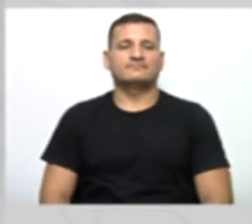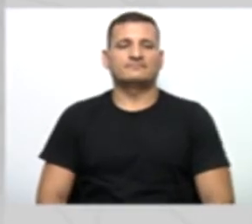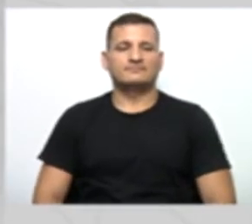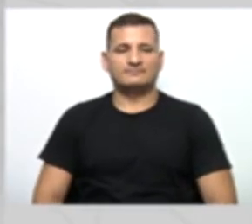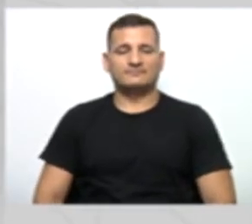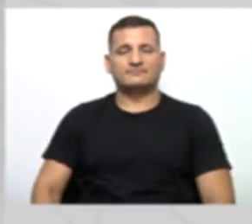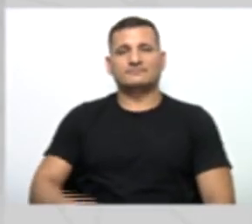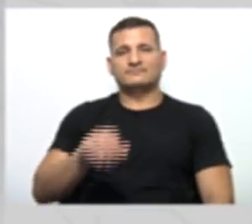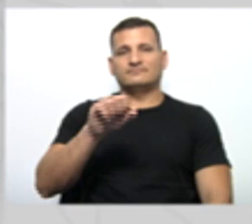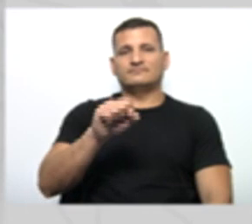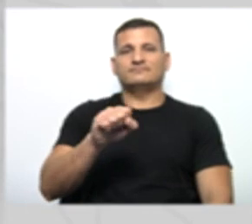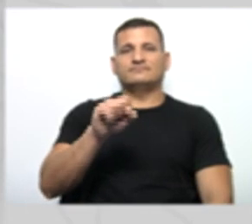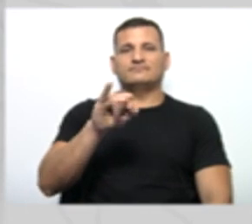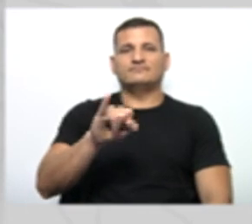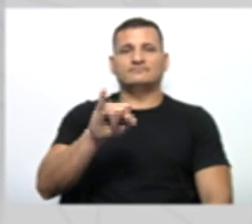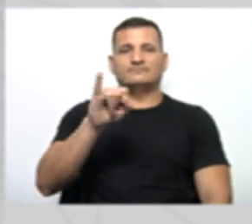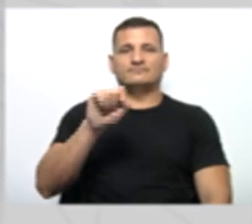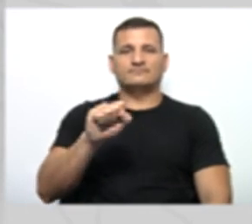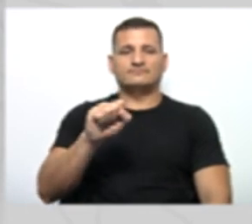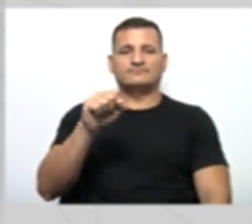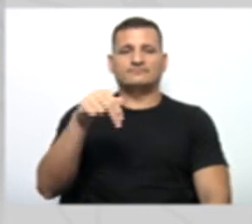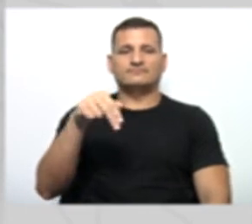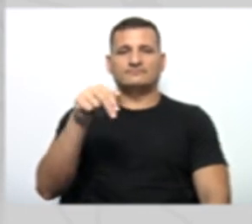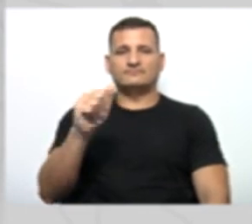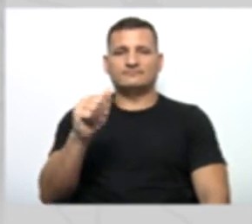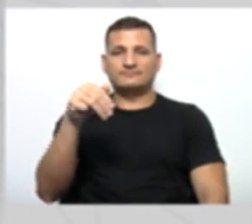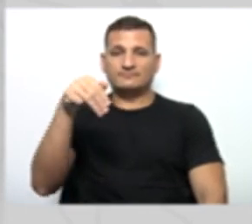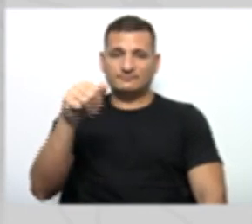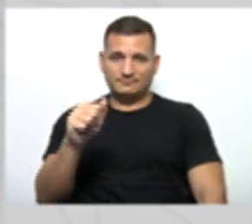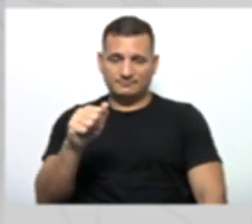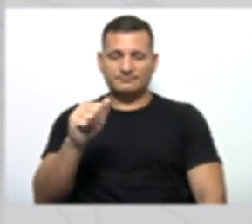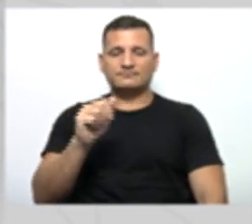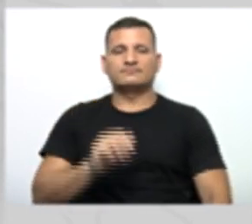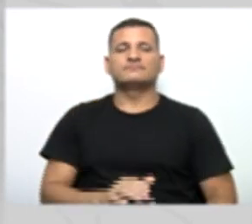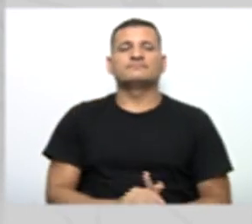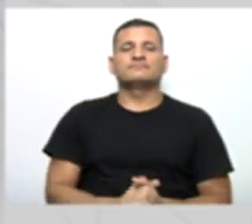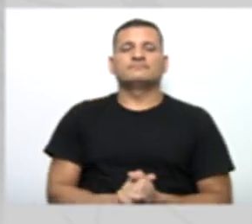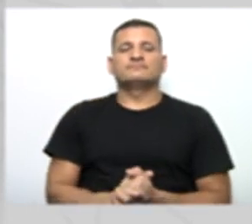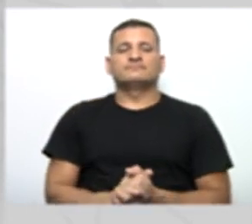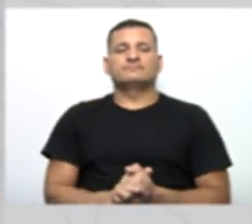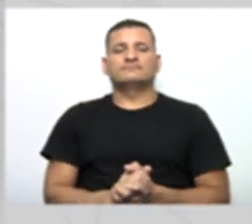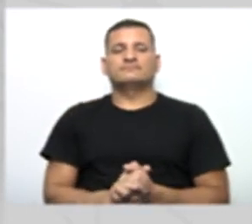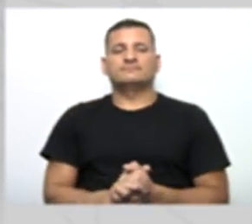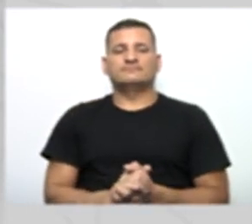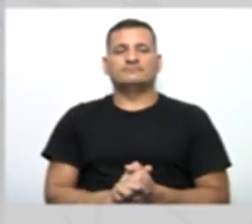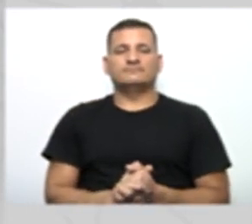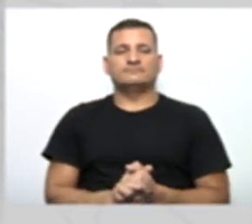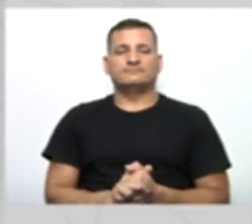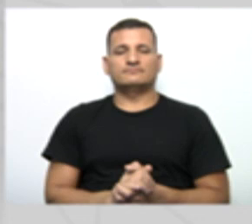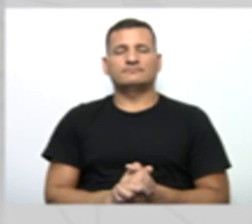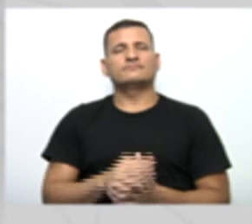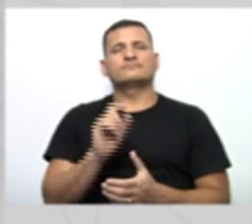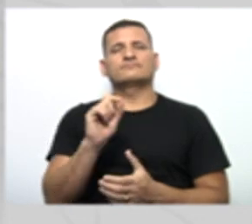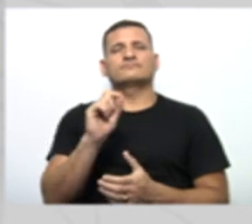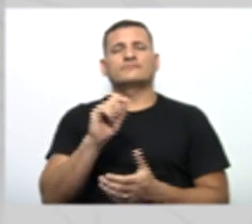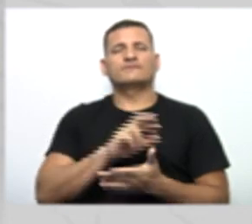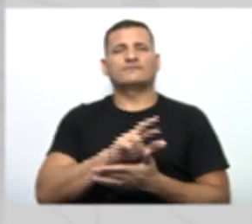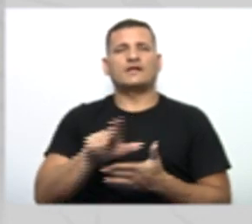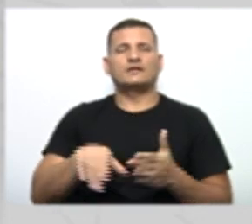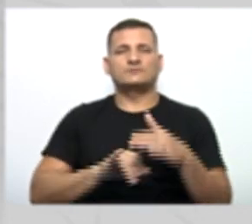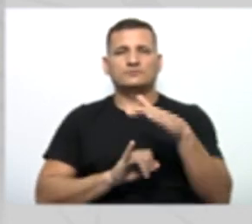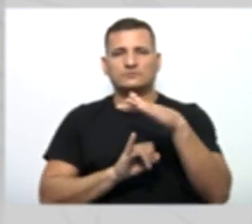O CISNAMA, ele é uma instituição, aliás, o CISNAMA é um conjunto de instituições que